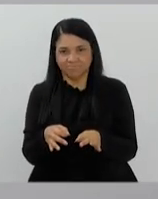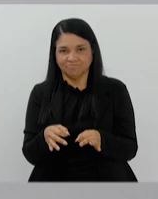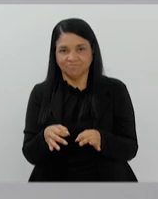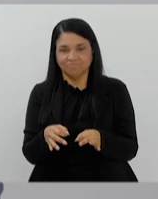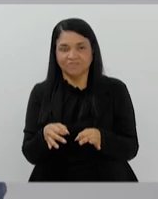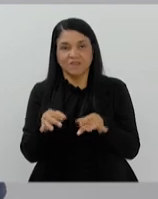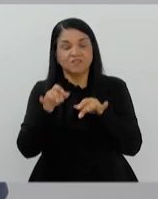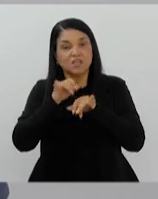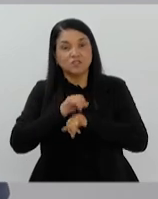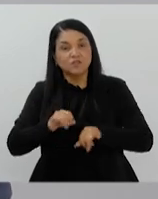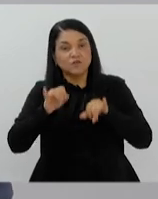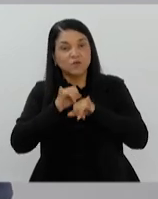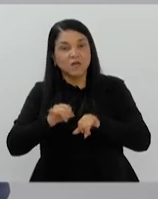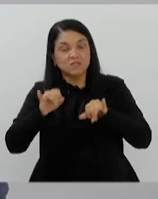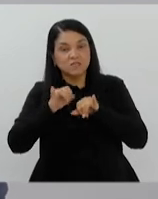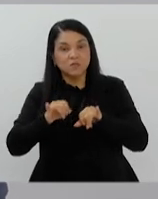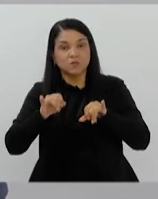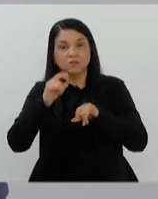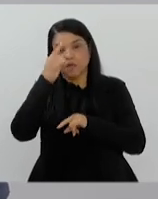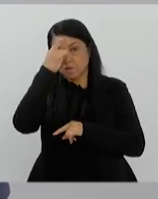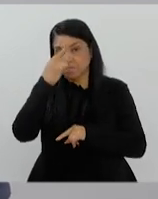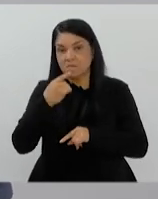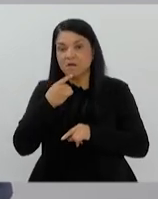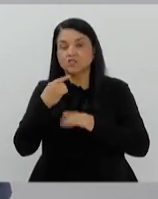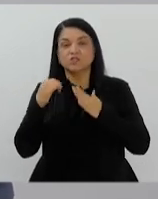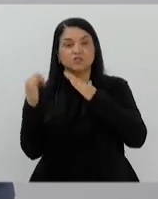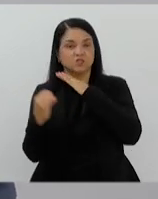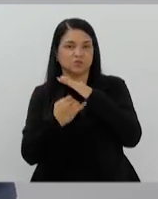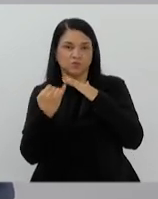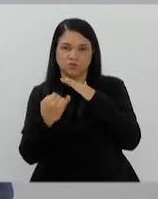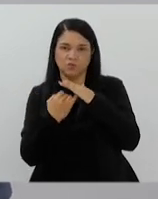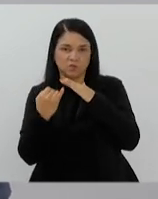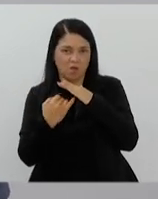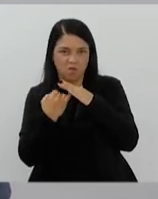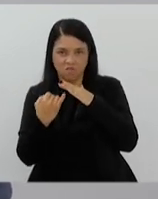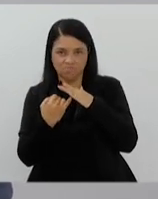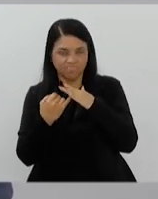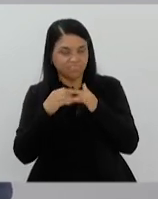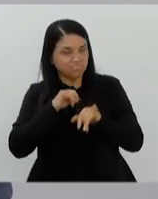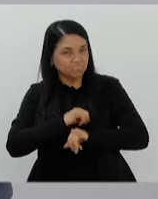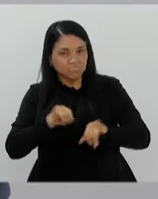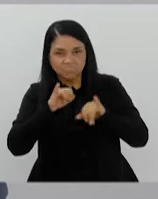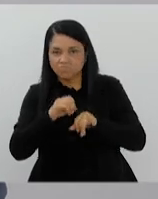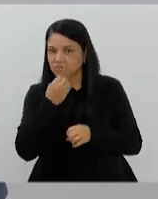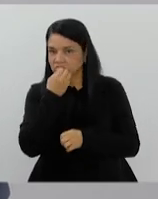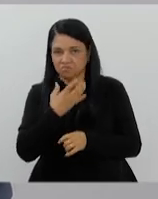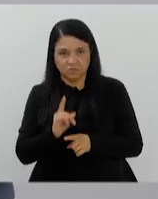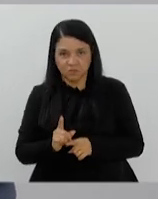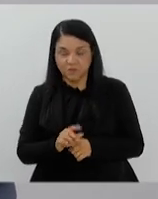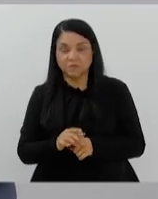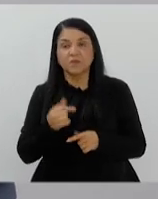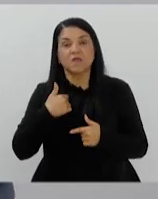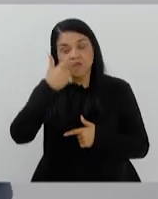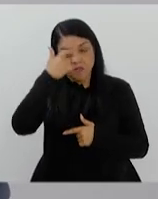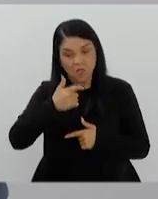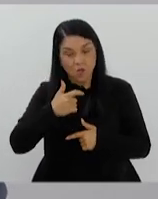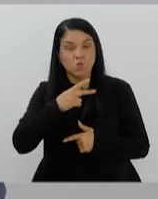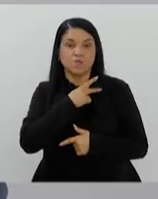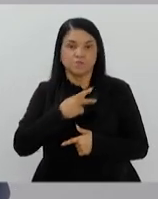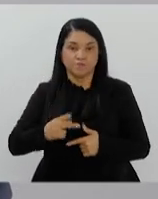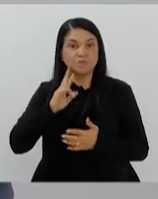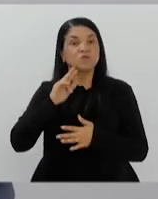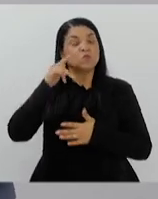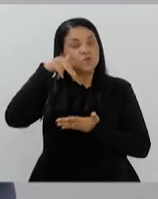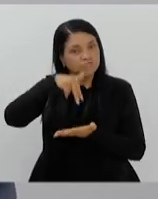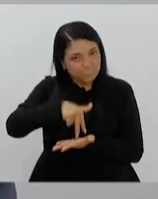divulgação das imagens da empresa da imagem institucional da empresa então por isso que eu continuo afirmando aqui o presidente se respeitar o povo do